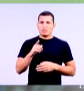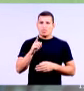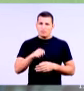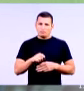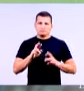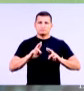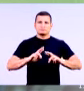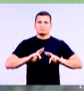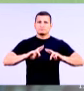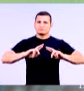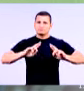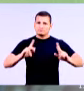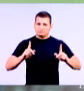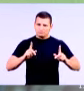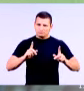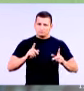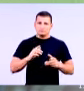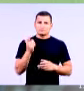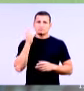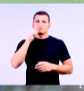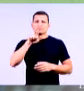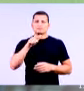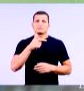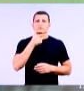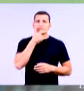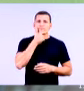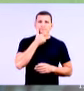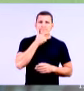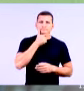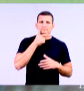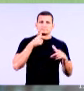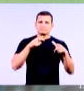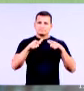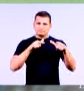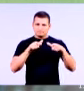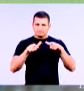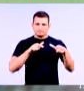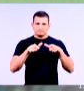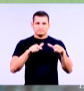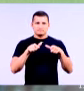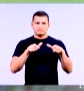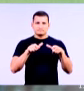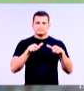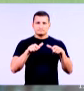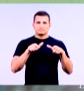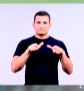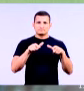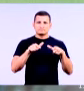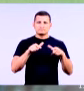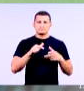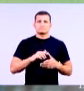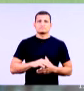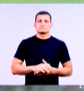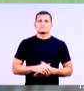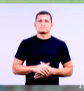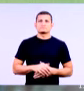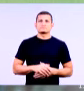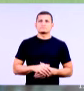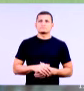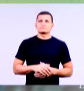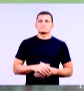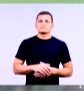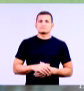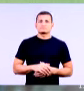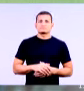diferencial na conquista de uma vaga no mercado de trabalho. Muito bem. Então,